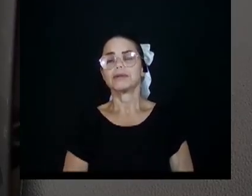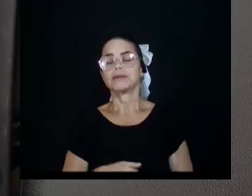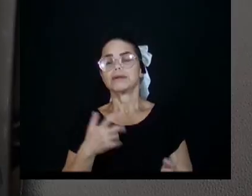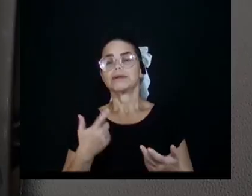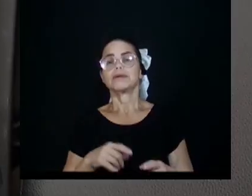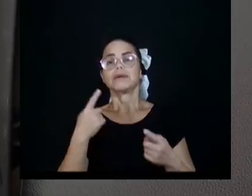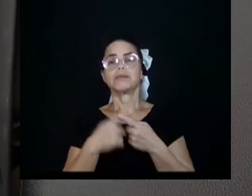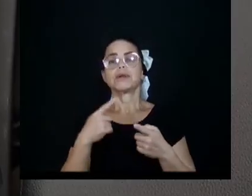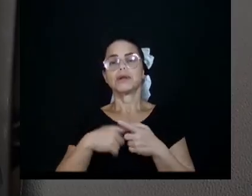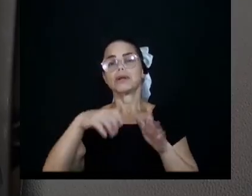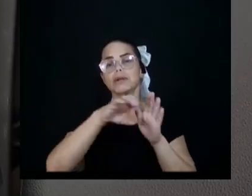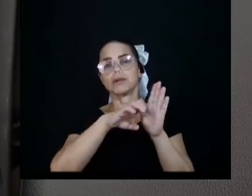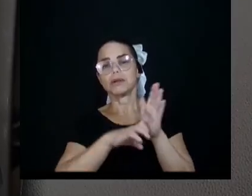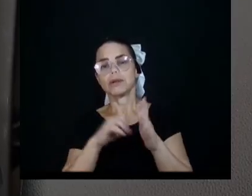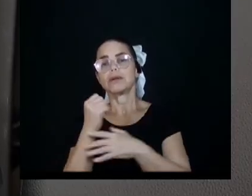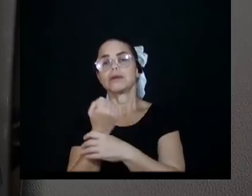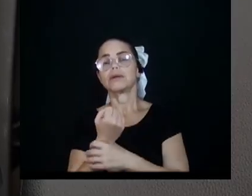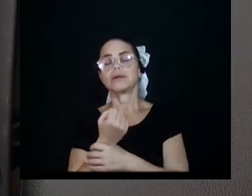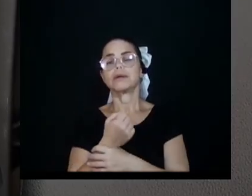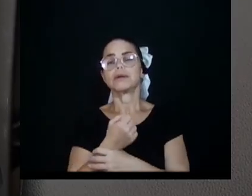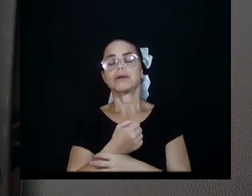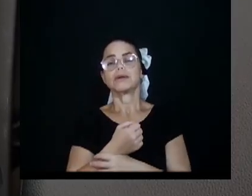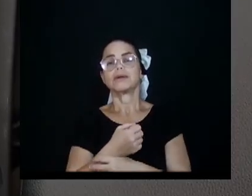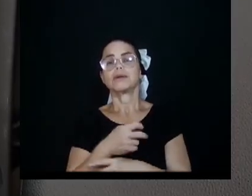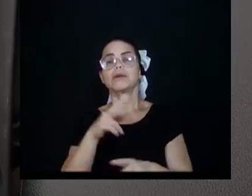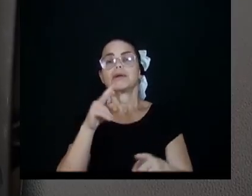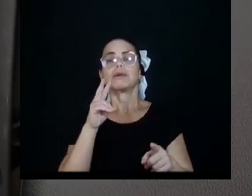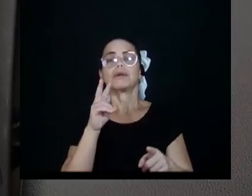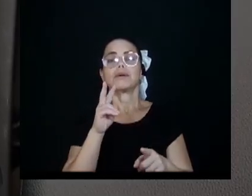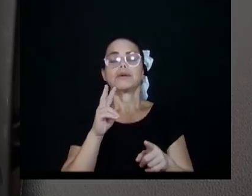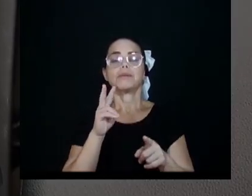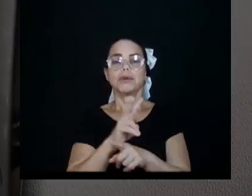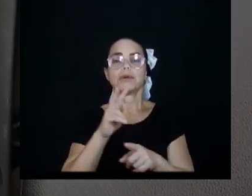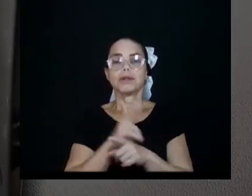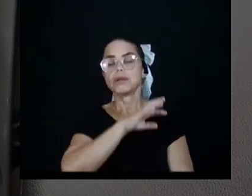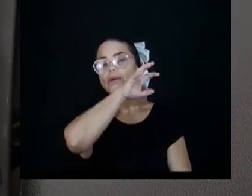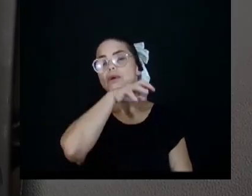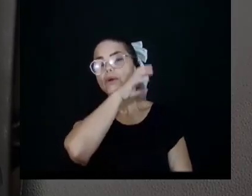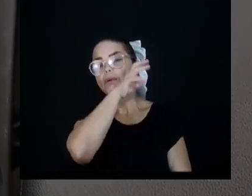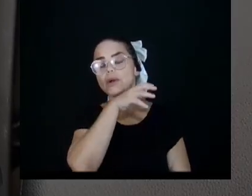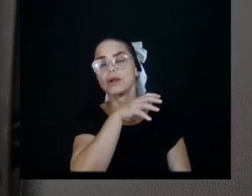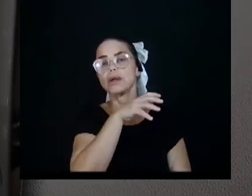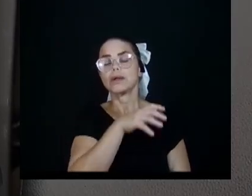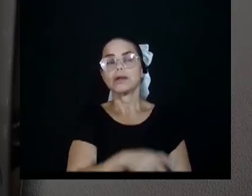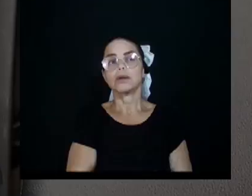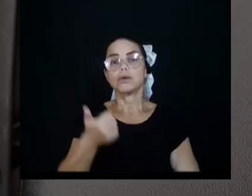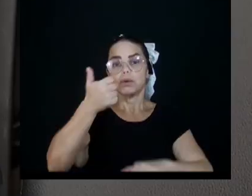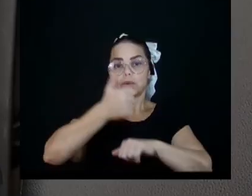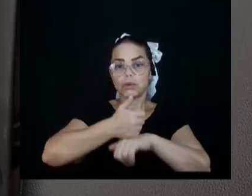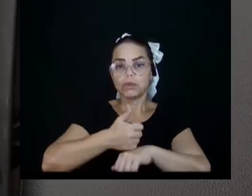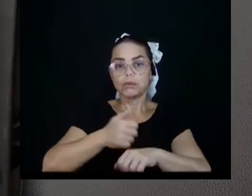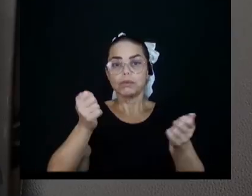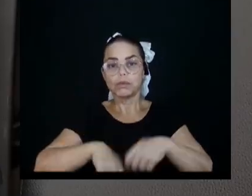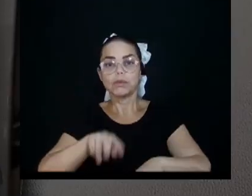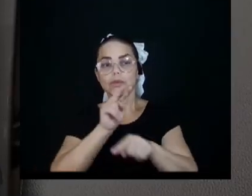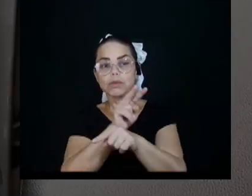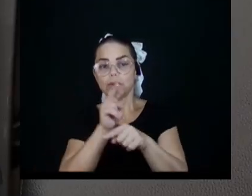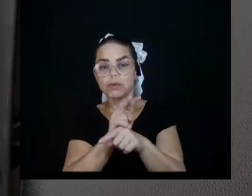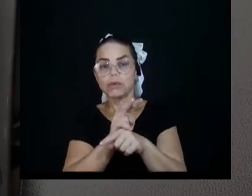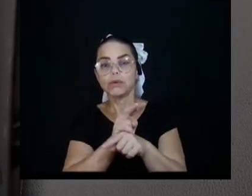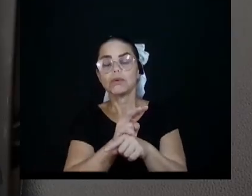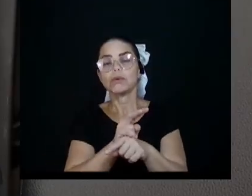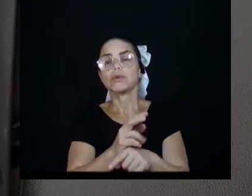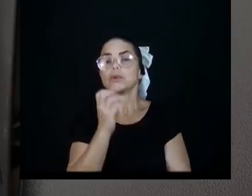mais proteção a esse animal. E para garantir também que os tutores possam cuidar desse animal sem